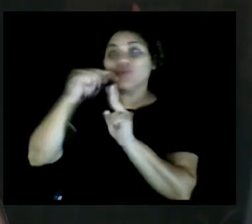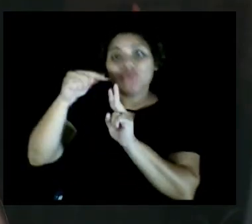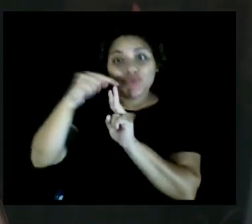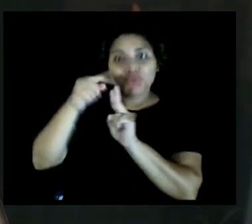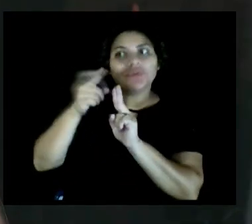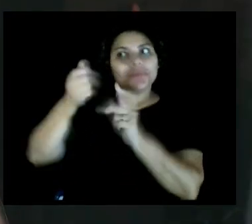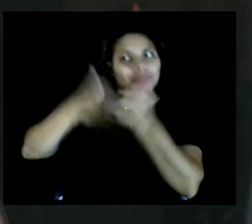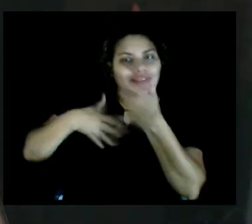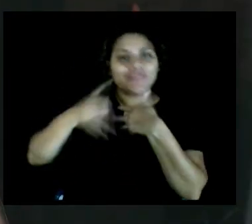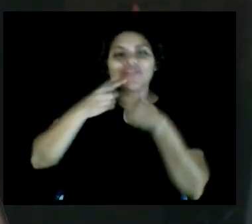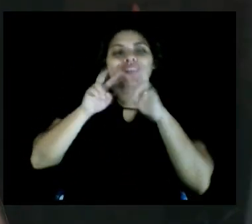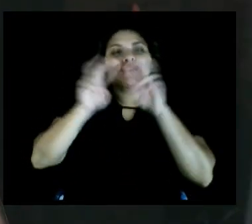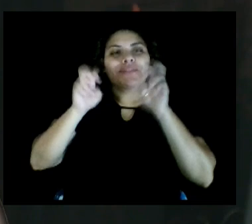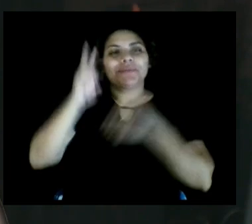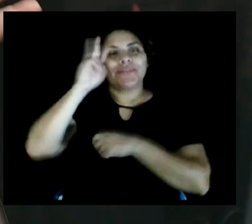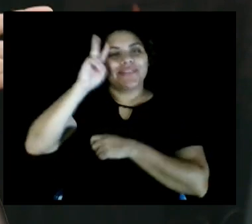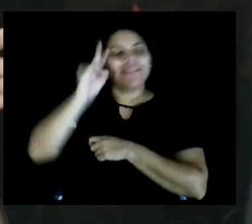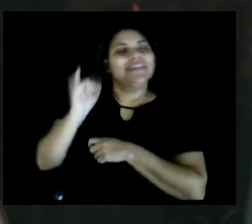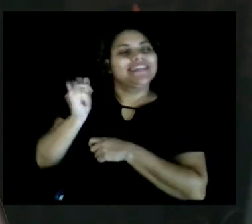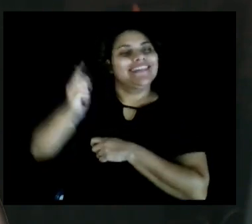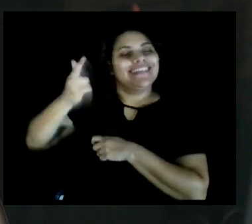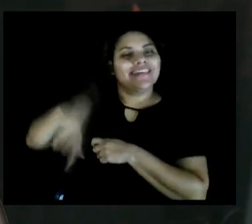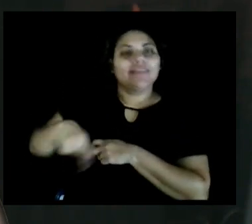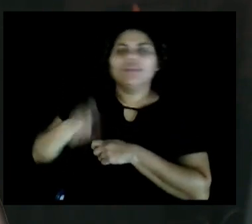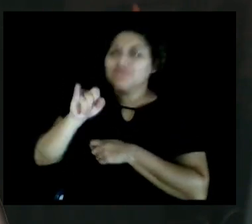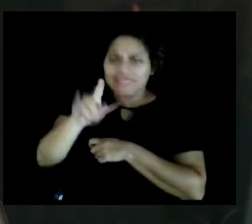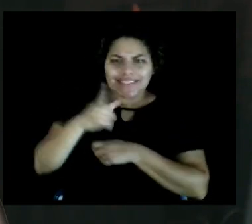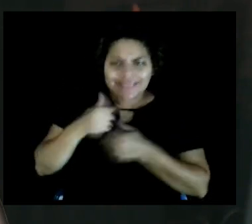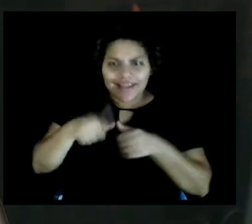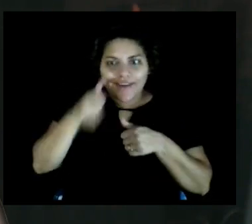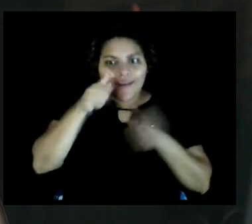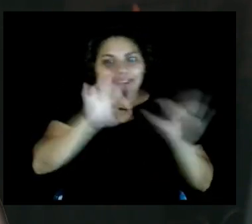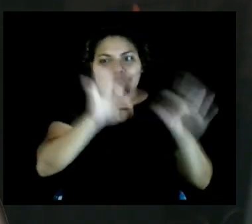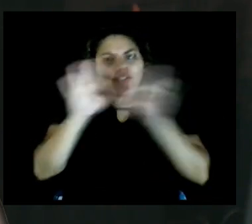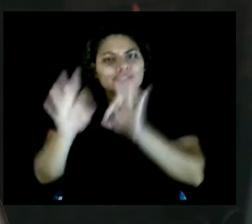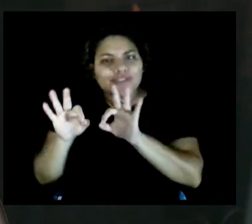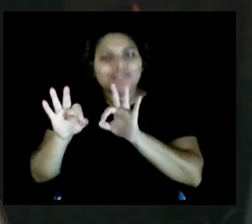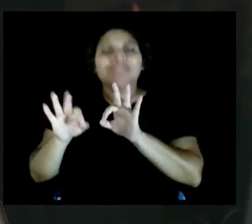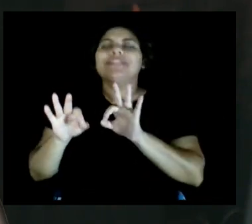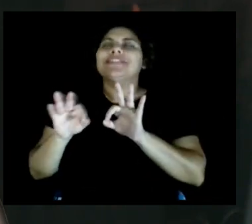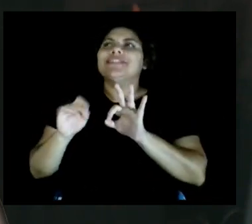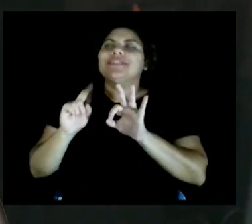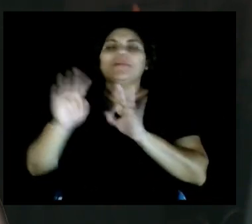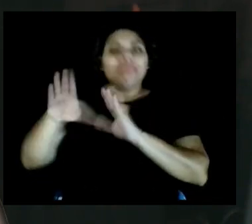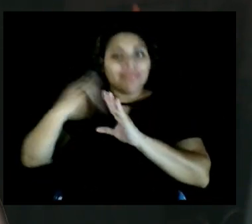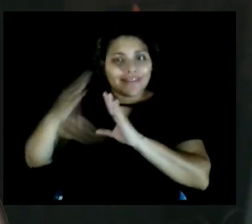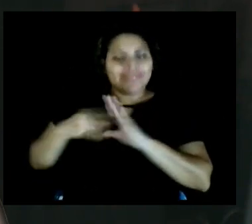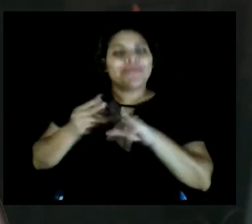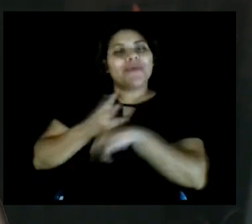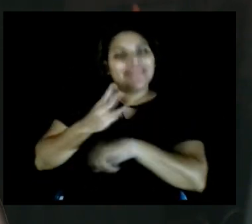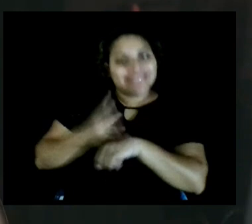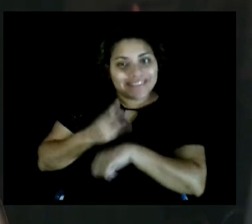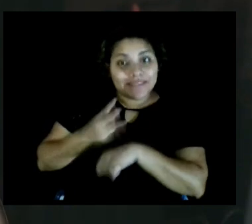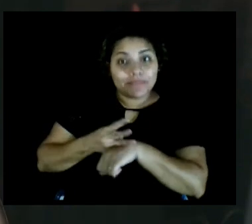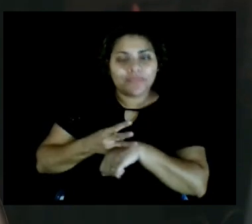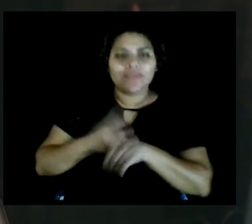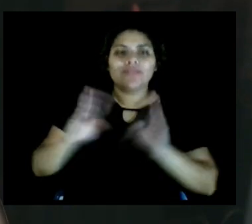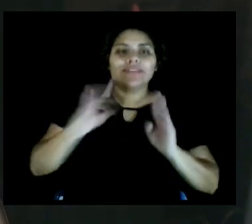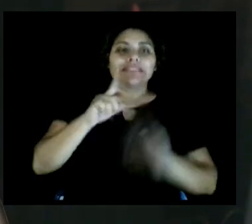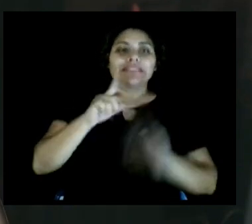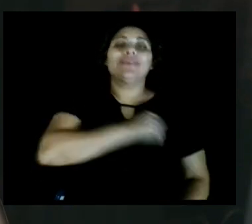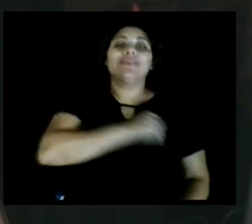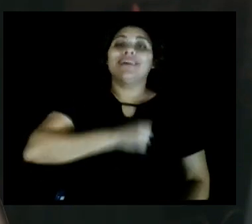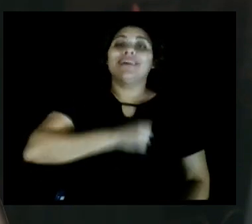gente, manda aí o seu WhatsApp, fala do que você sente saudade dos anos 80 e dos anos 90. Tá na tela, ó,